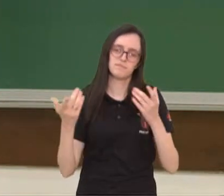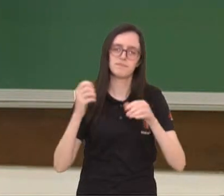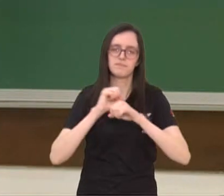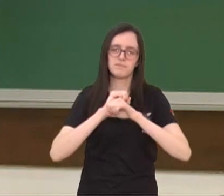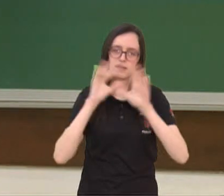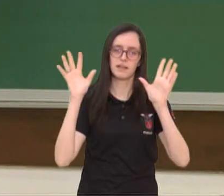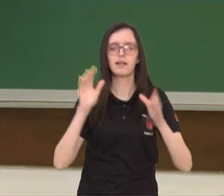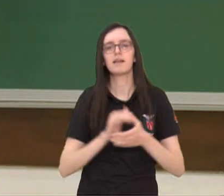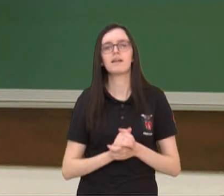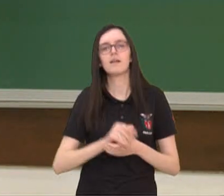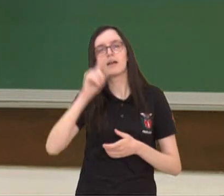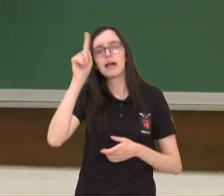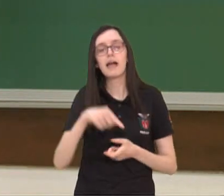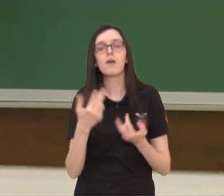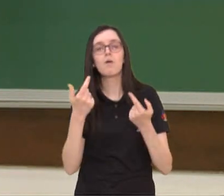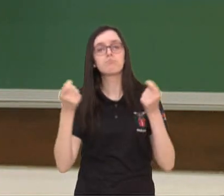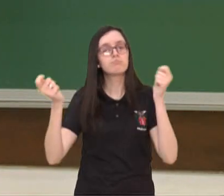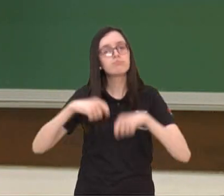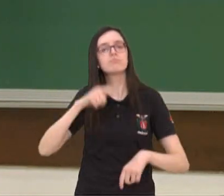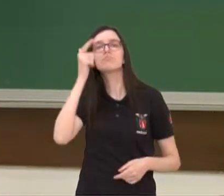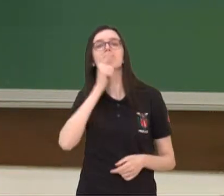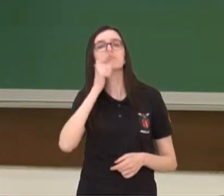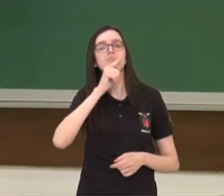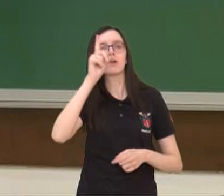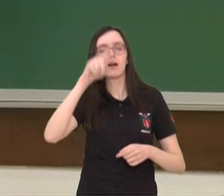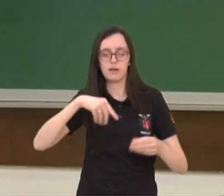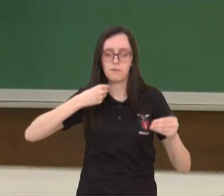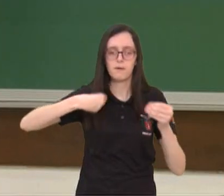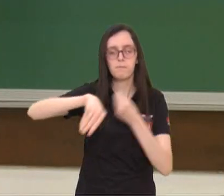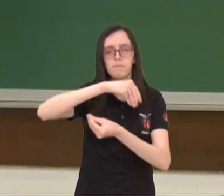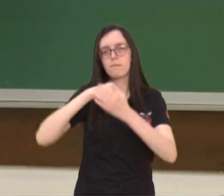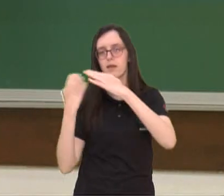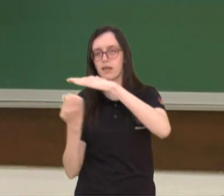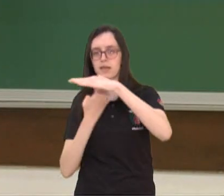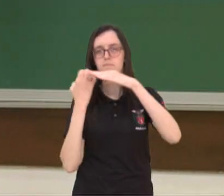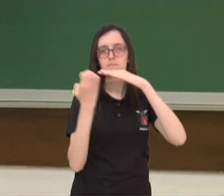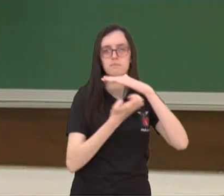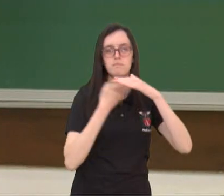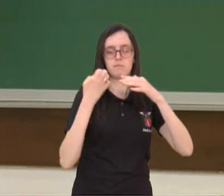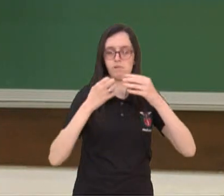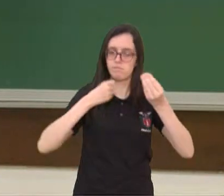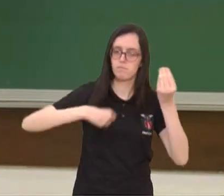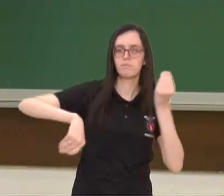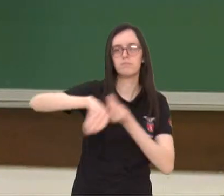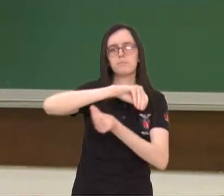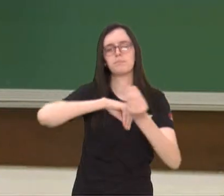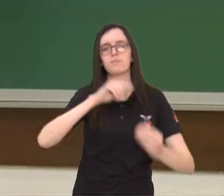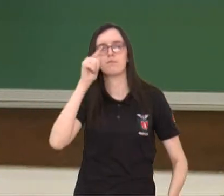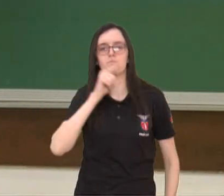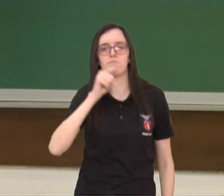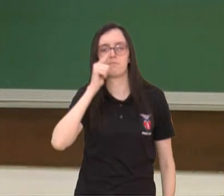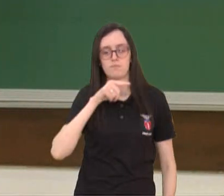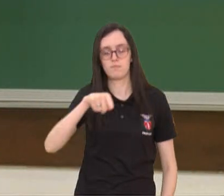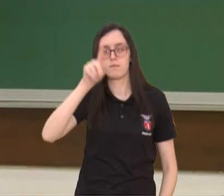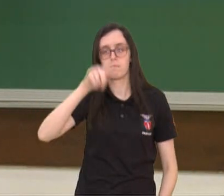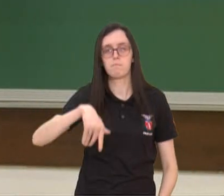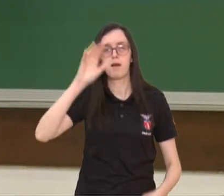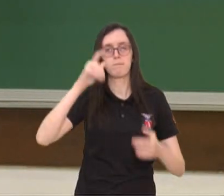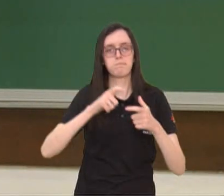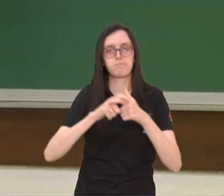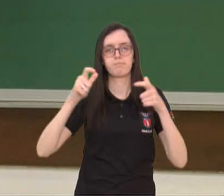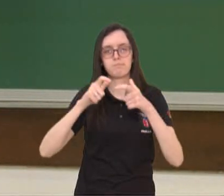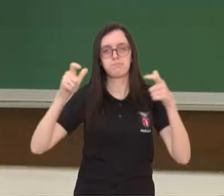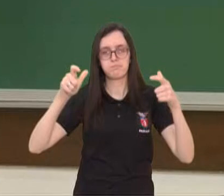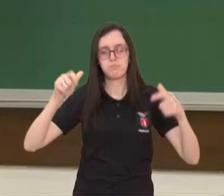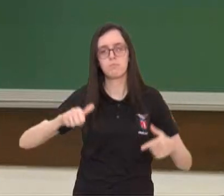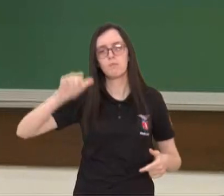levou aí a possibilidade de fusão de corporações, né? As corporações foram cada vez mais